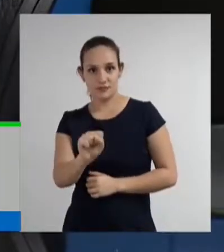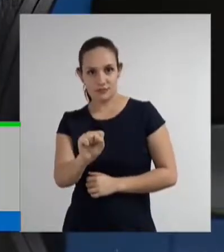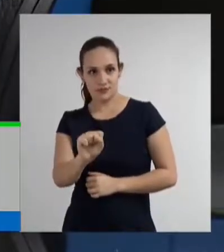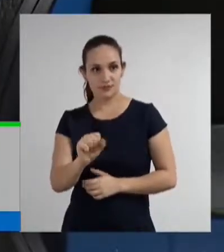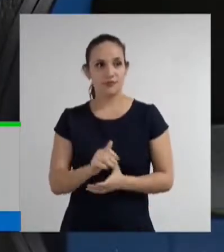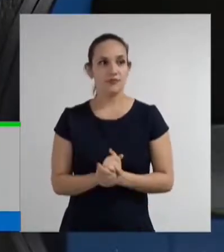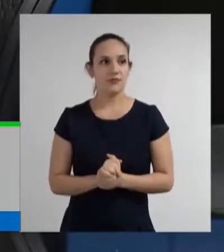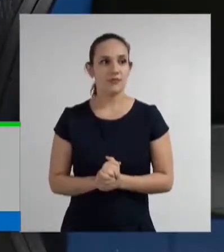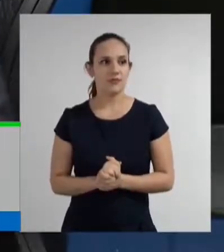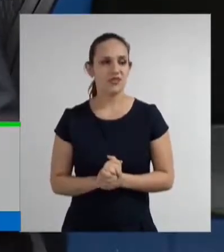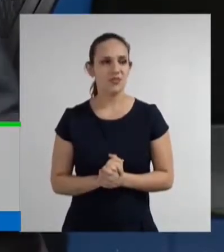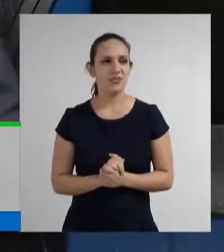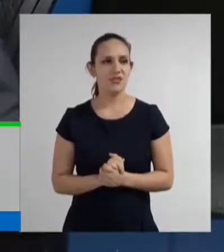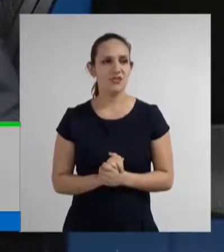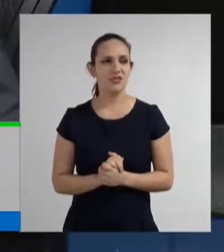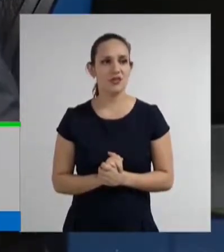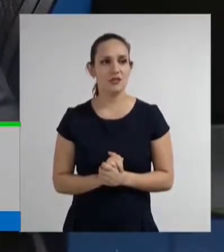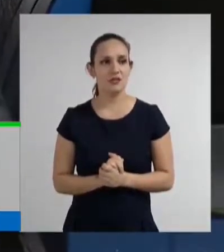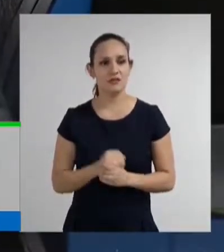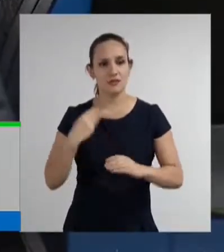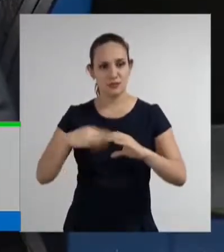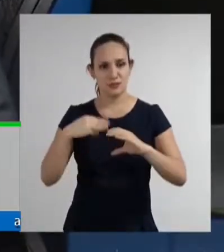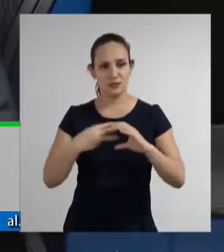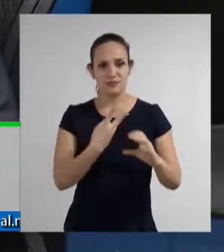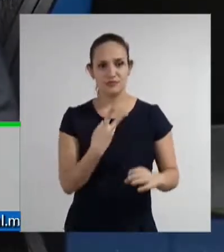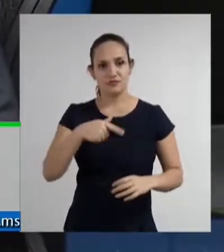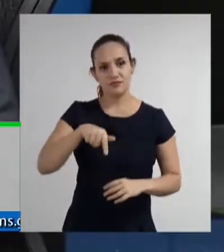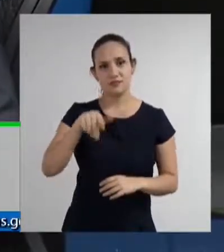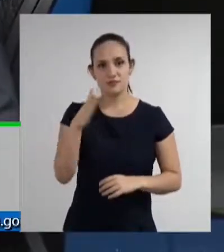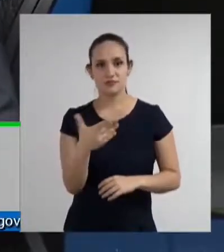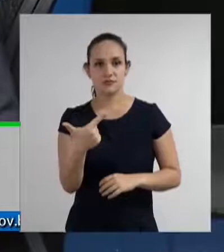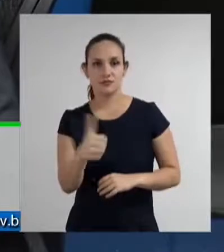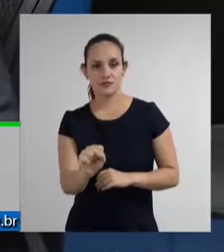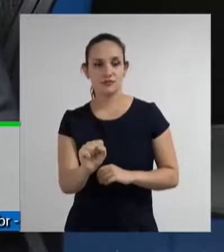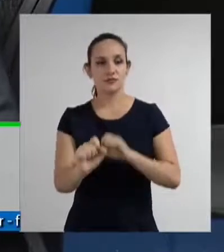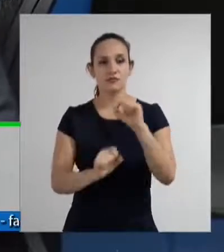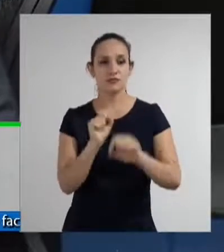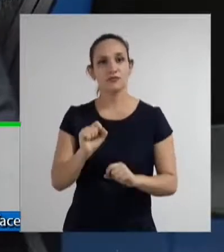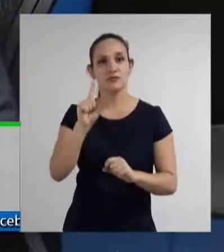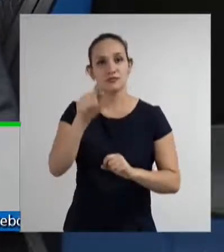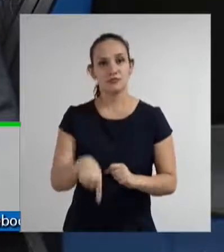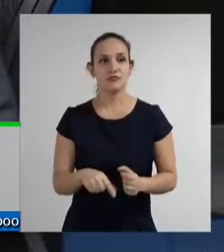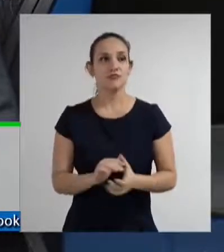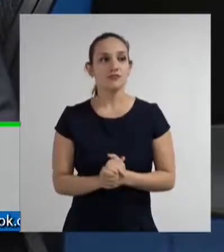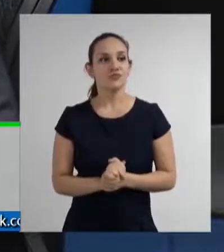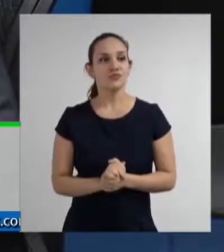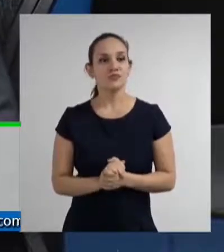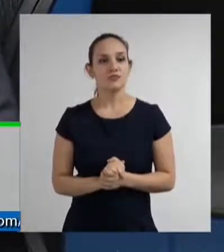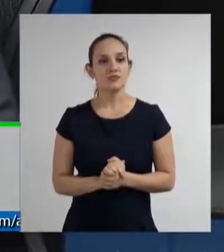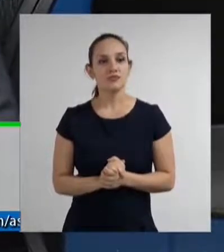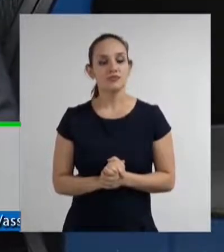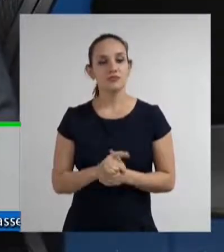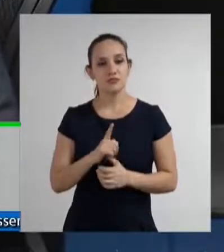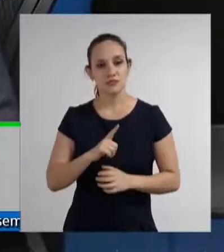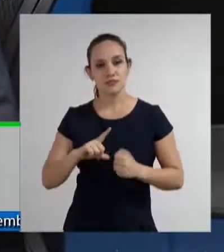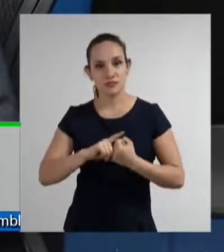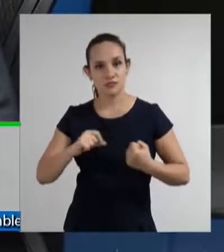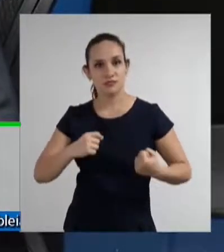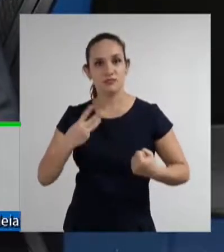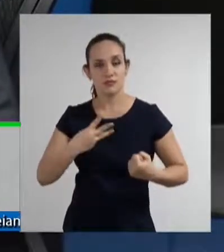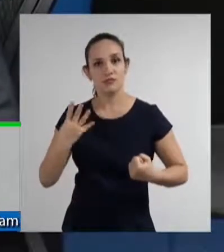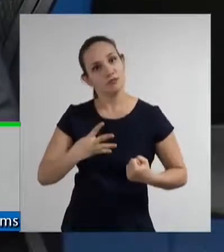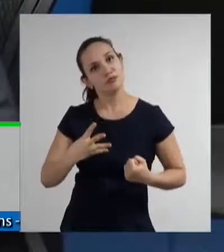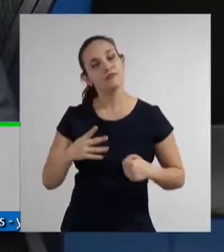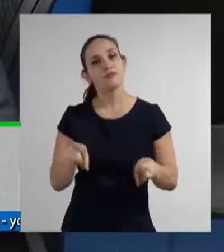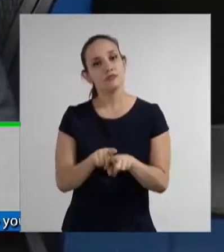009/2018, mensagem 37/2018, que altera a redação dos parágrafos 2º, 3º e 4º do artigo 2º